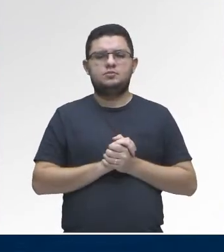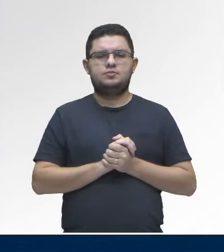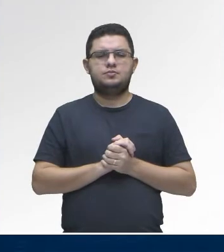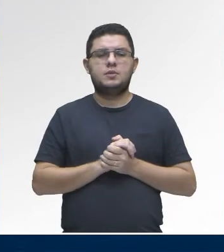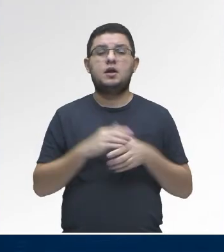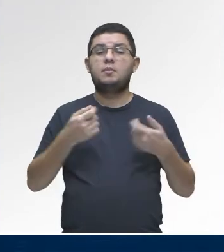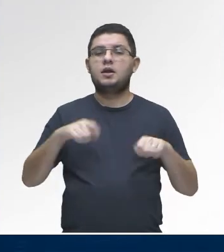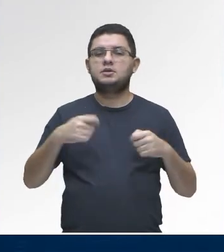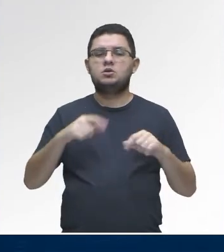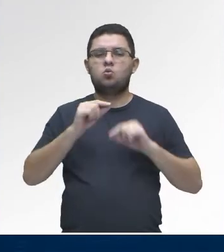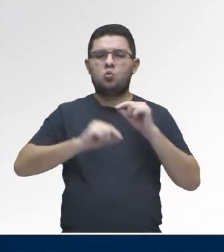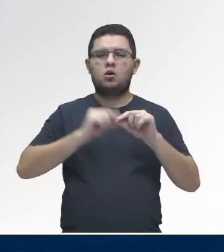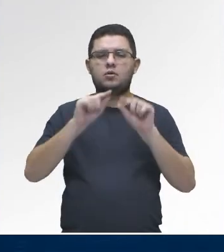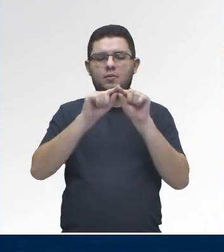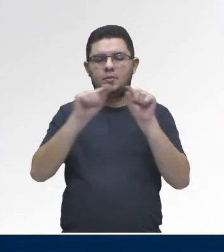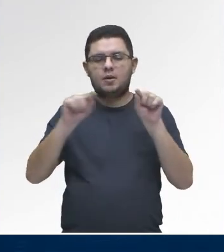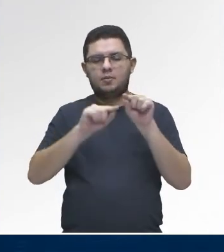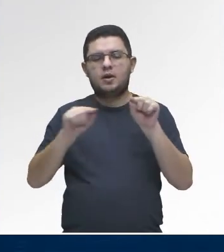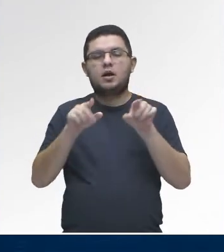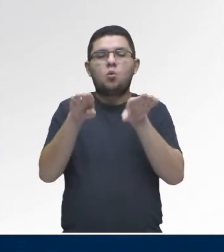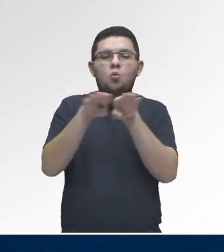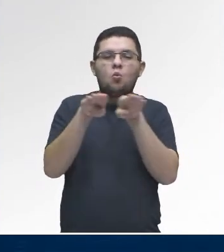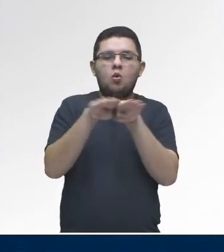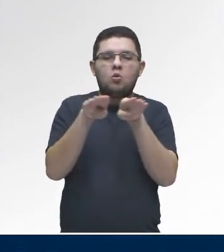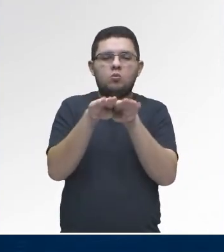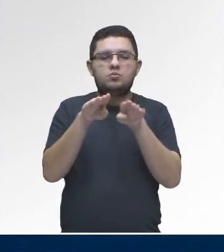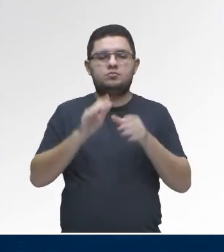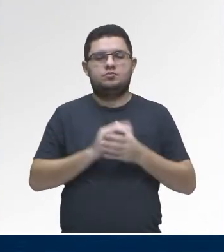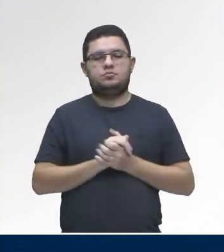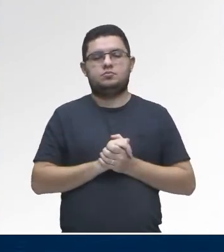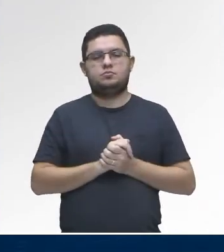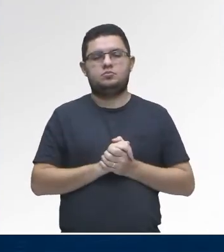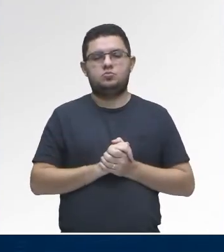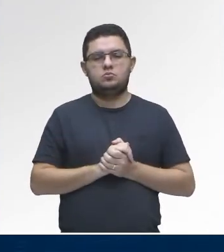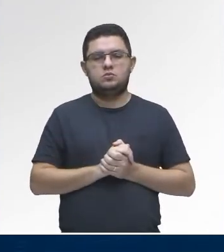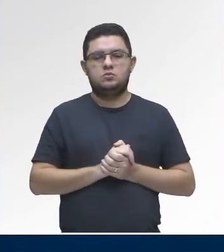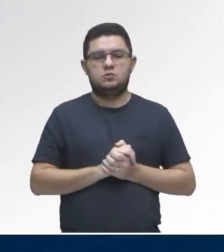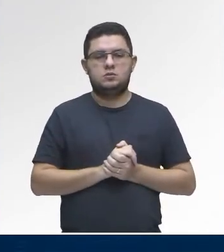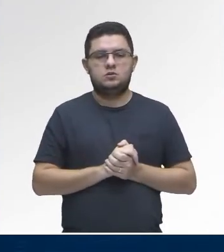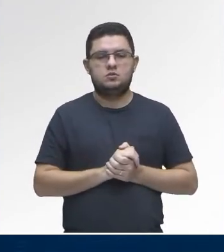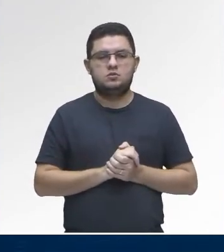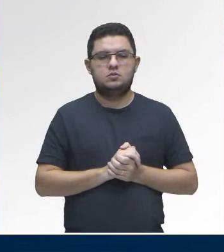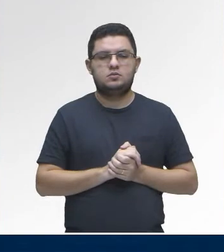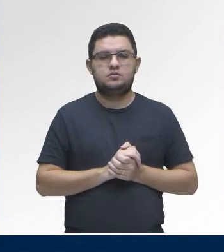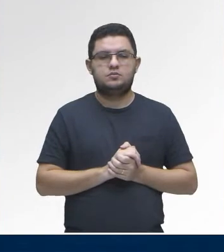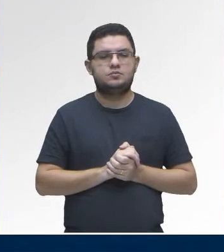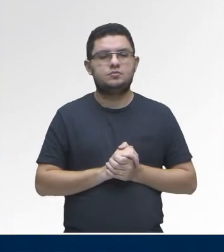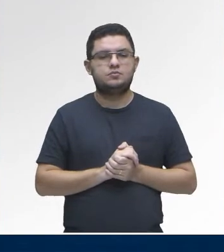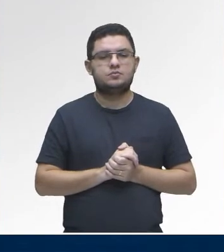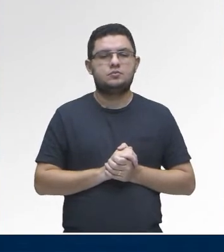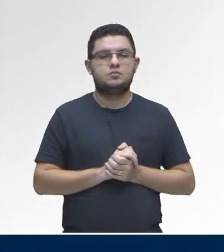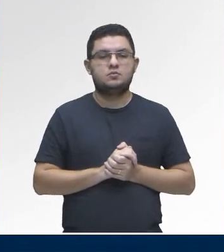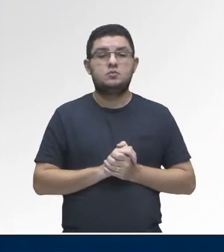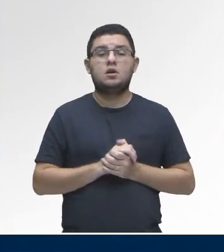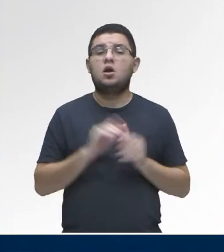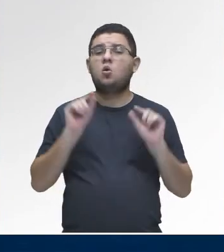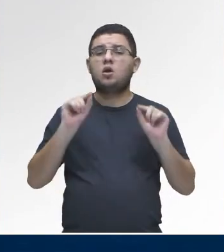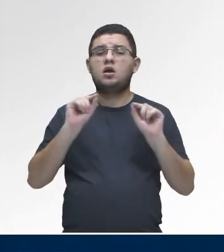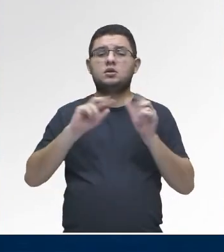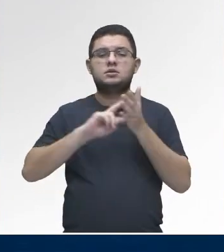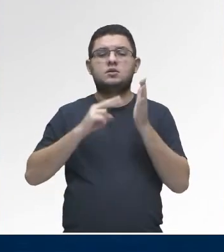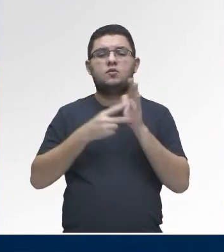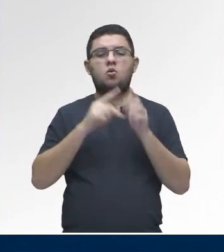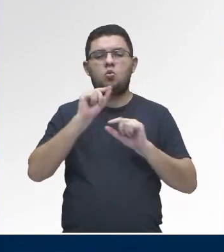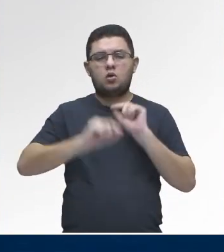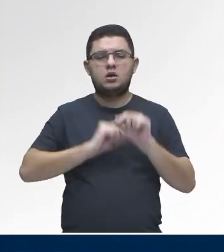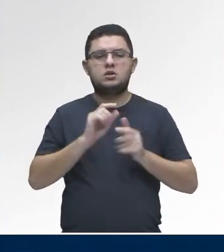ter o igual entre os dois lados. Então, a gente tem essa equação aí, x mais x igual a 100, que é